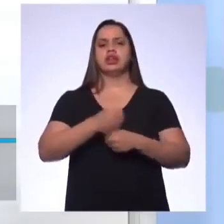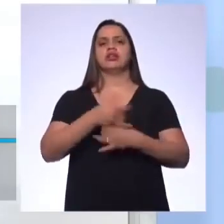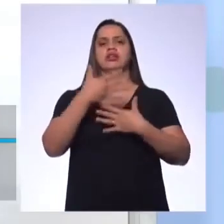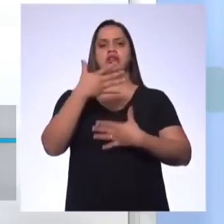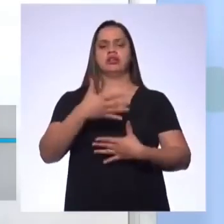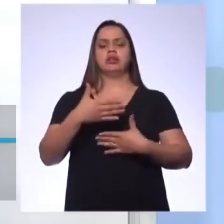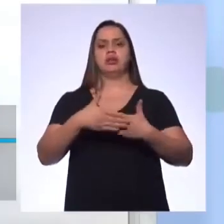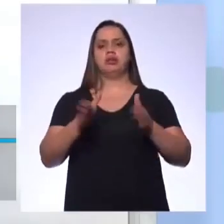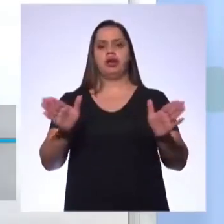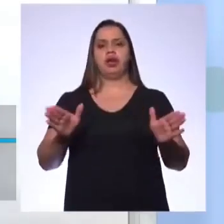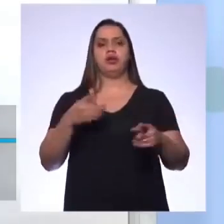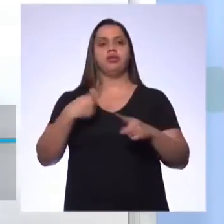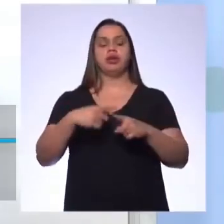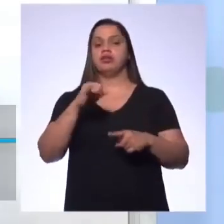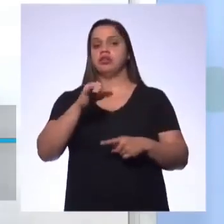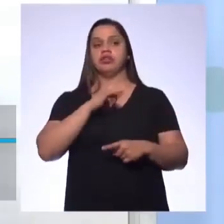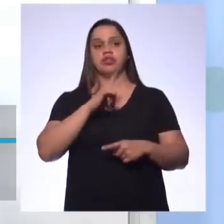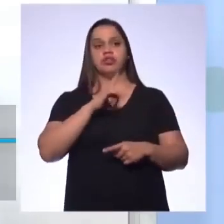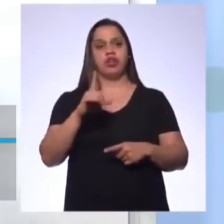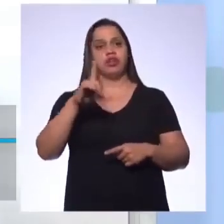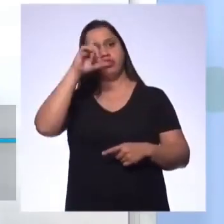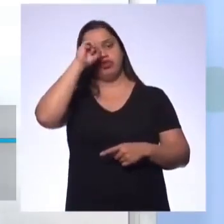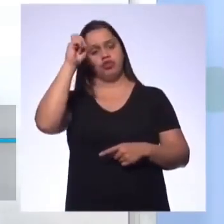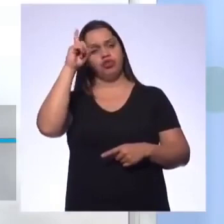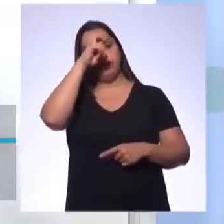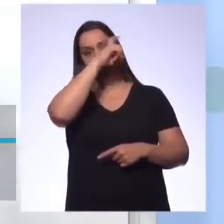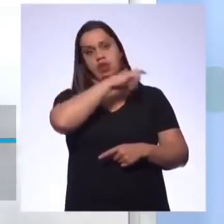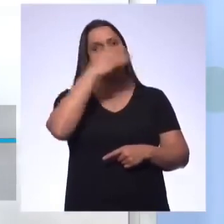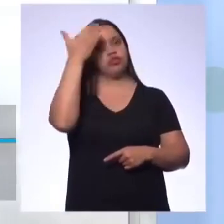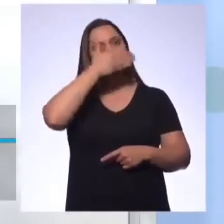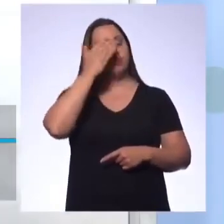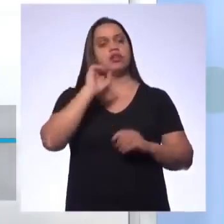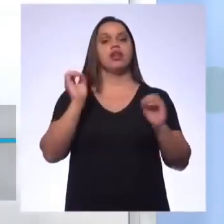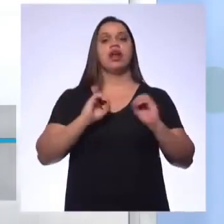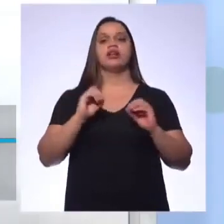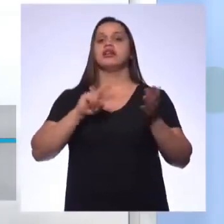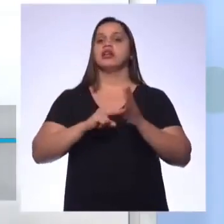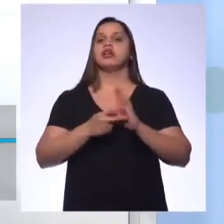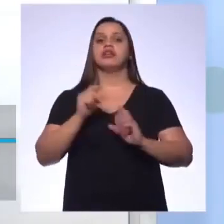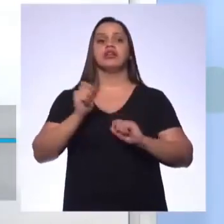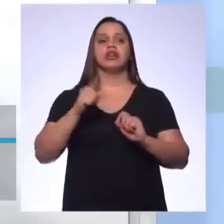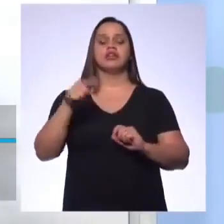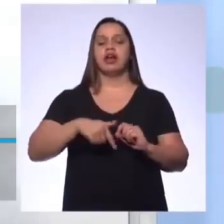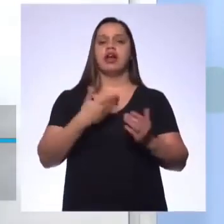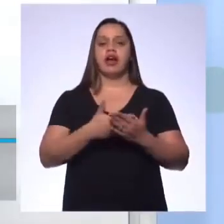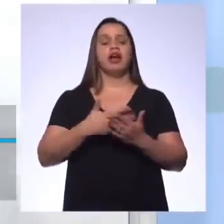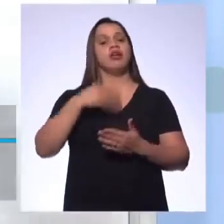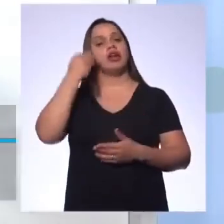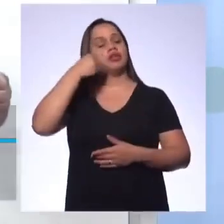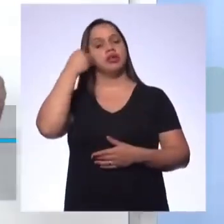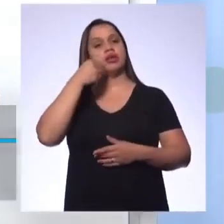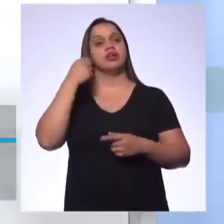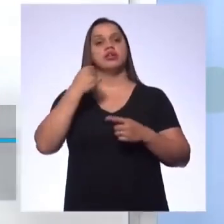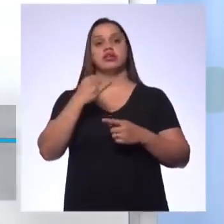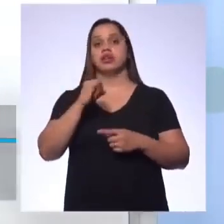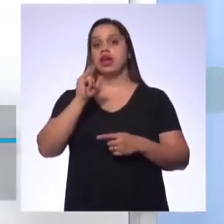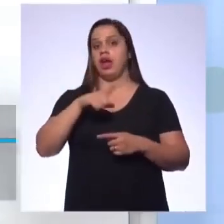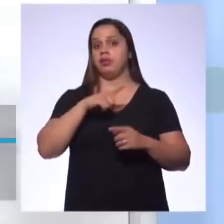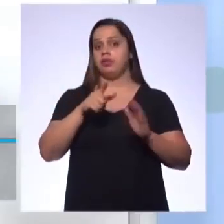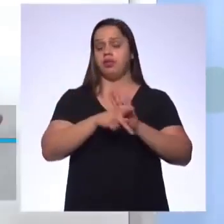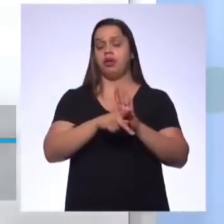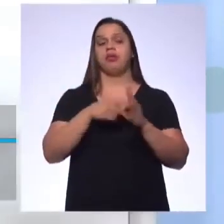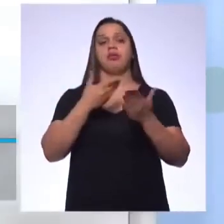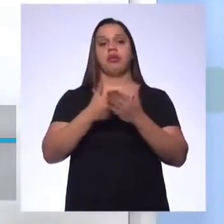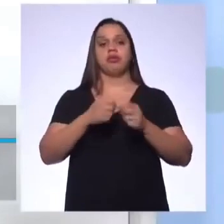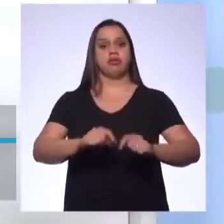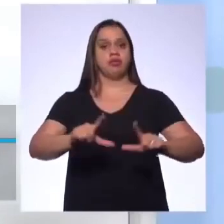aberto, porque se você tiver alguma dificuldade e não estiver enxergando, é porque essa aula é experimental. É como eu estou te falando, se for uma tela grande, aí